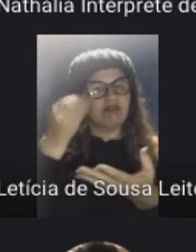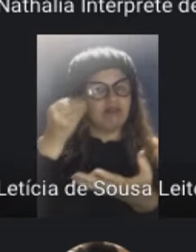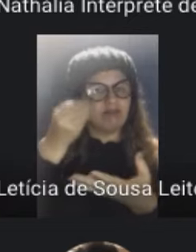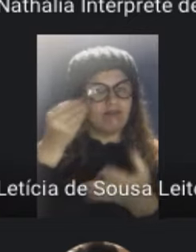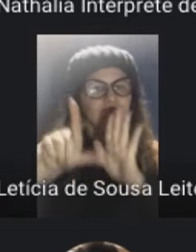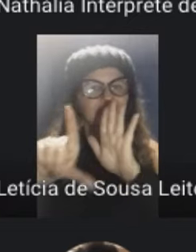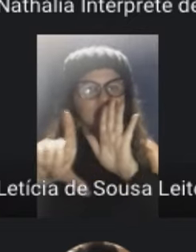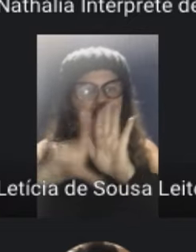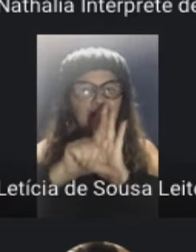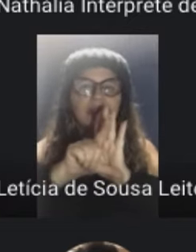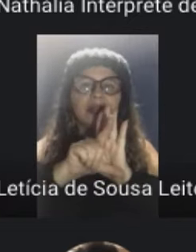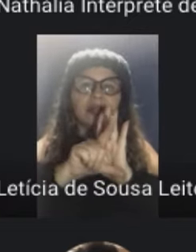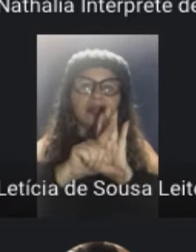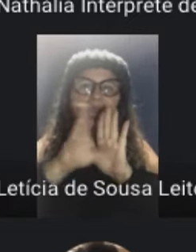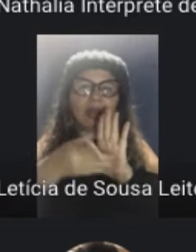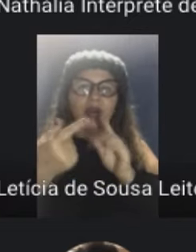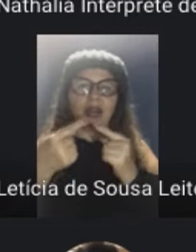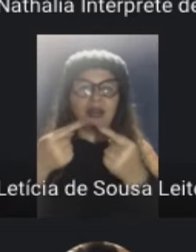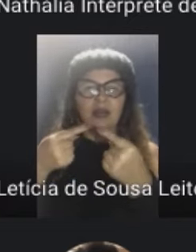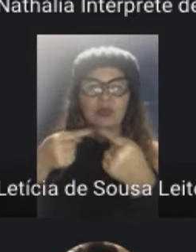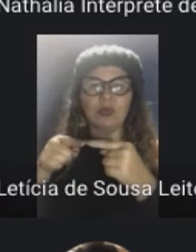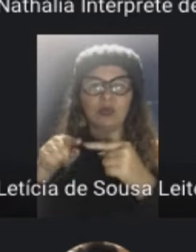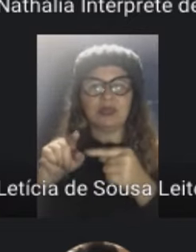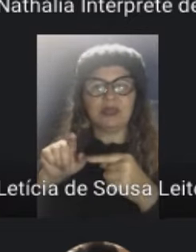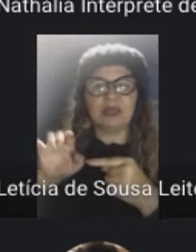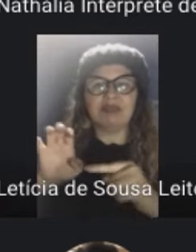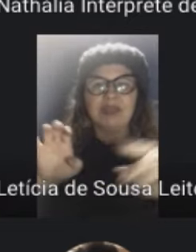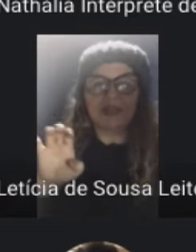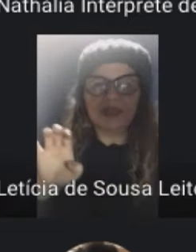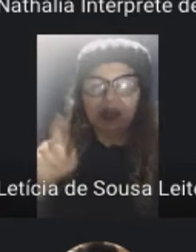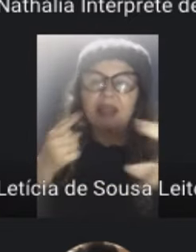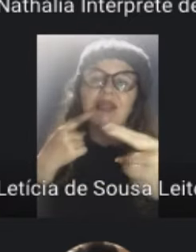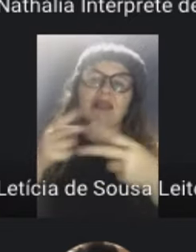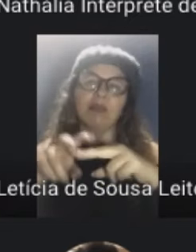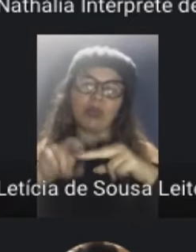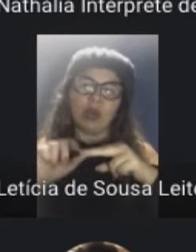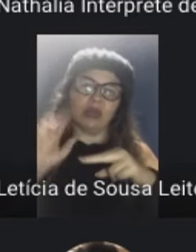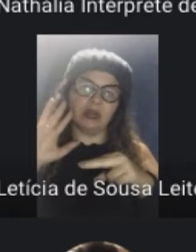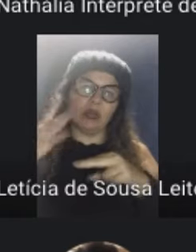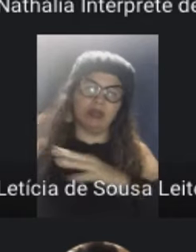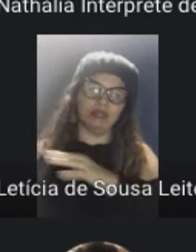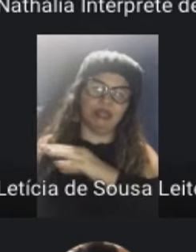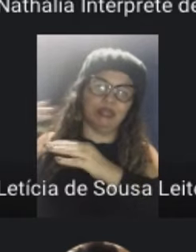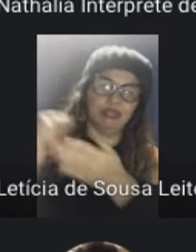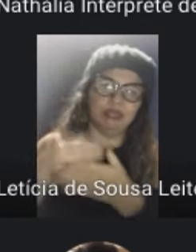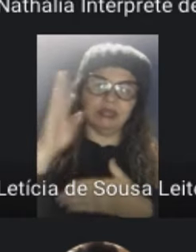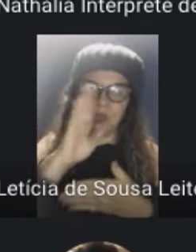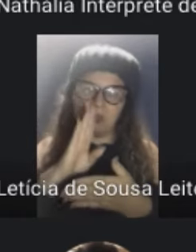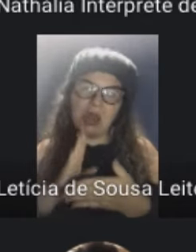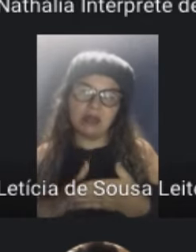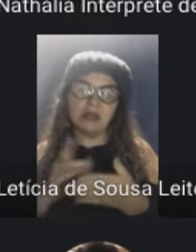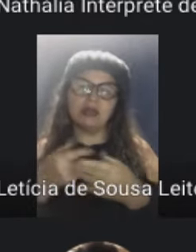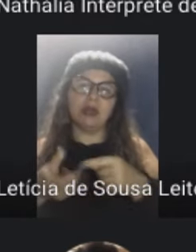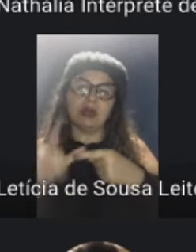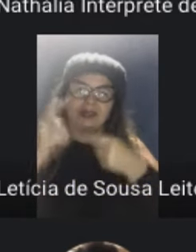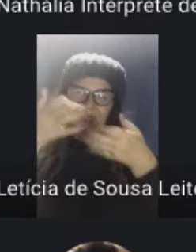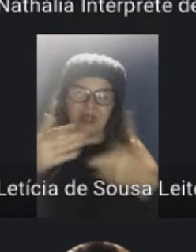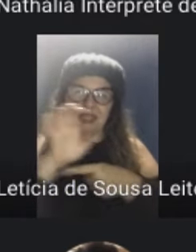aplicadas contra a esquerda. É essa a experiência histórica do Brasil. Em boa parte, como eu falei ali, no caso do Estado Novo,